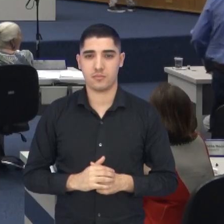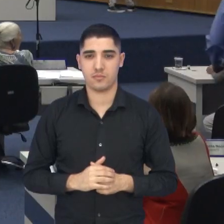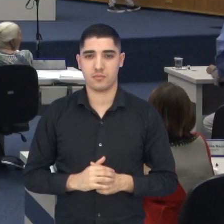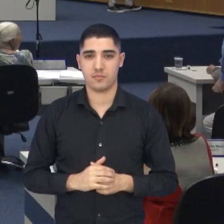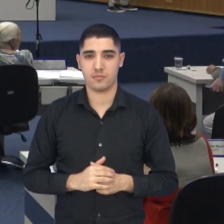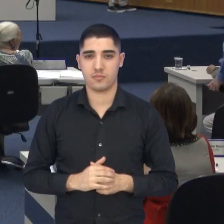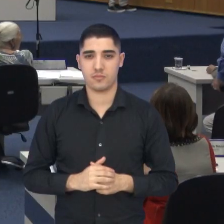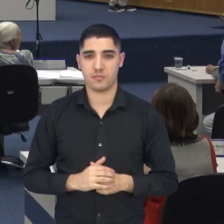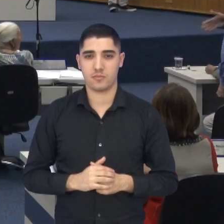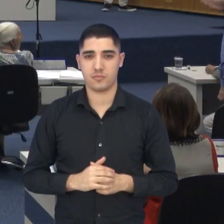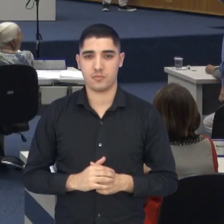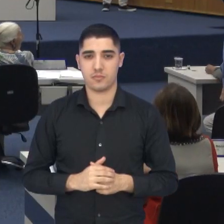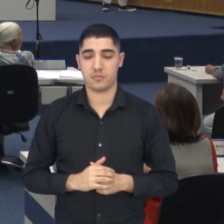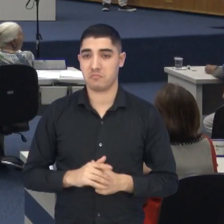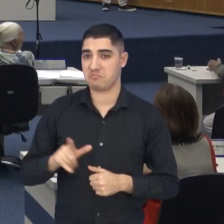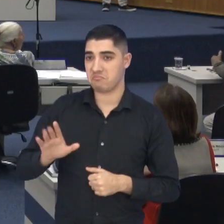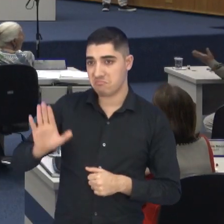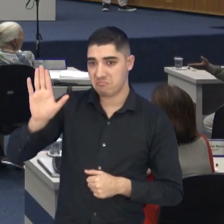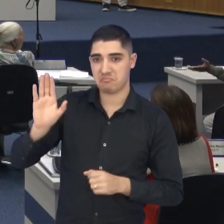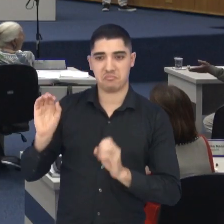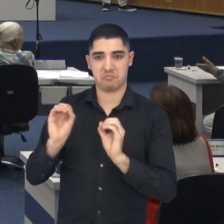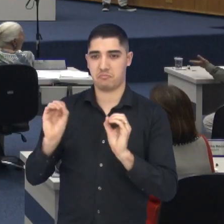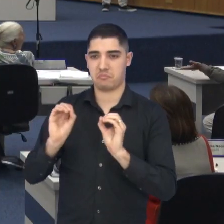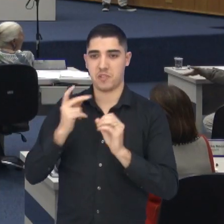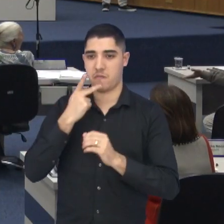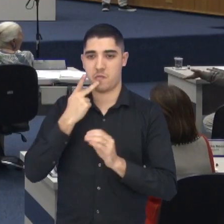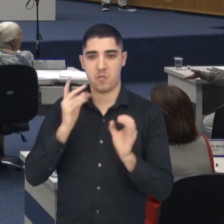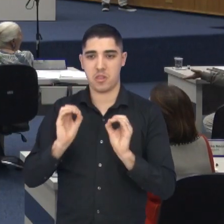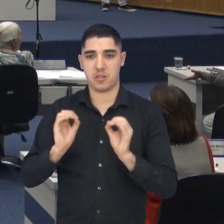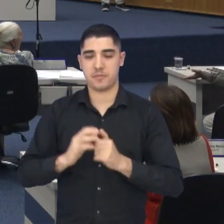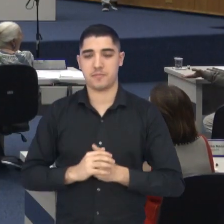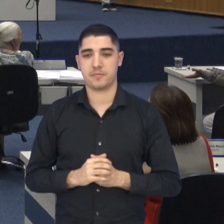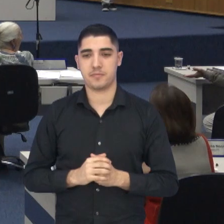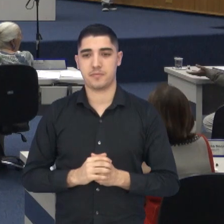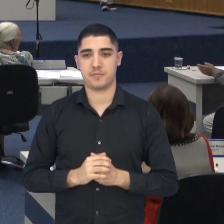Fica para aí, Val. Sem manifestações.